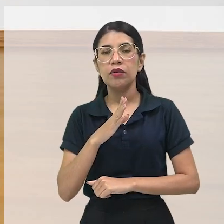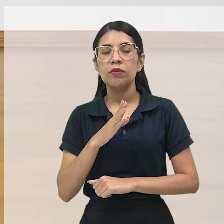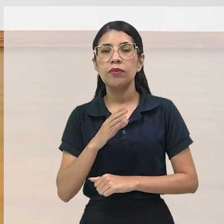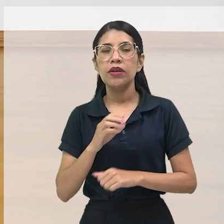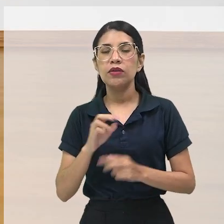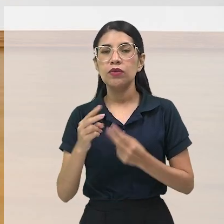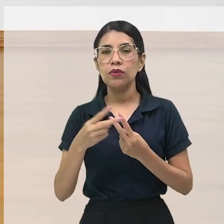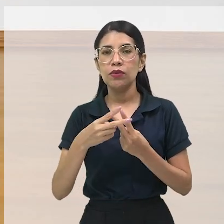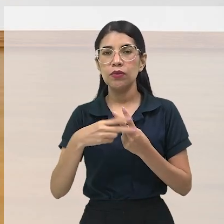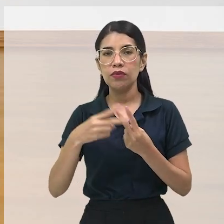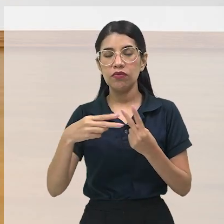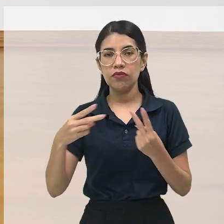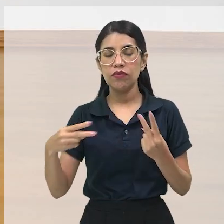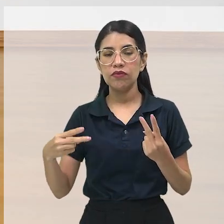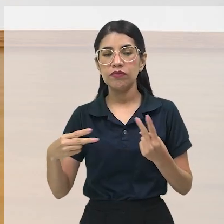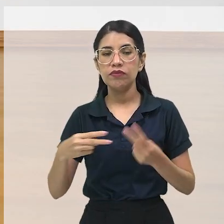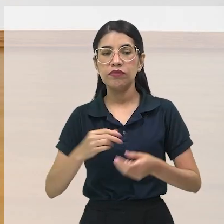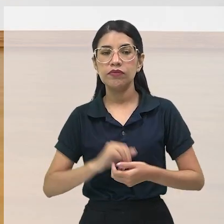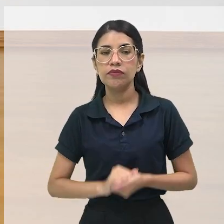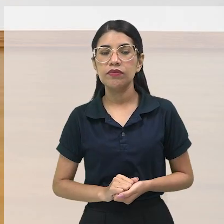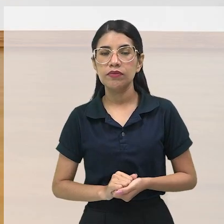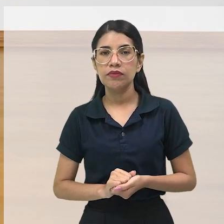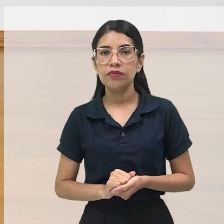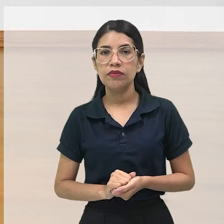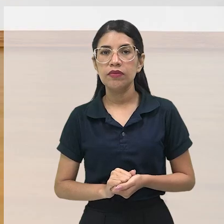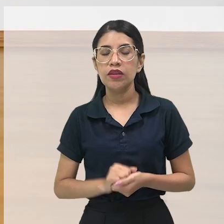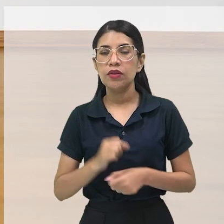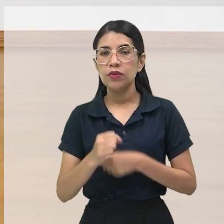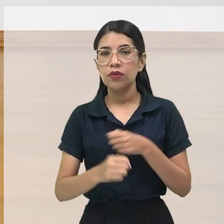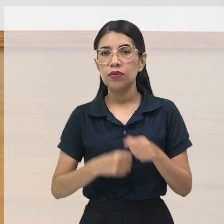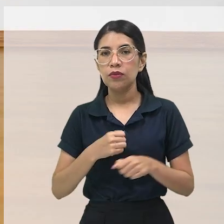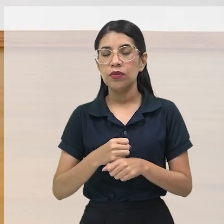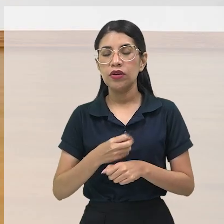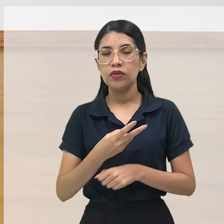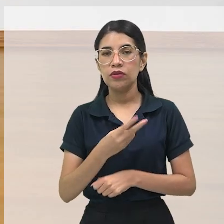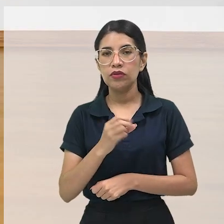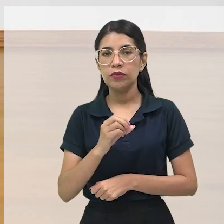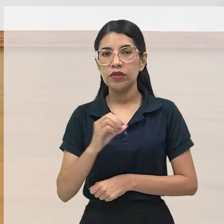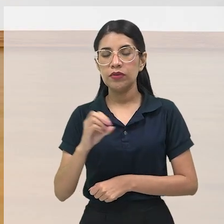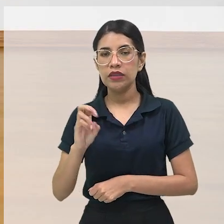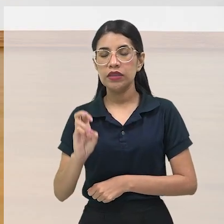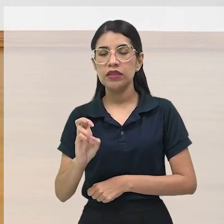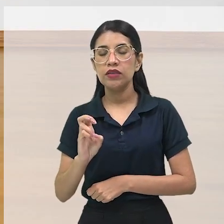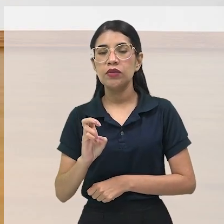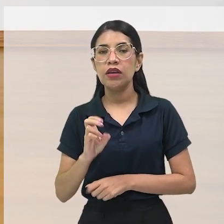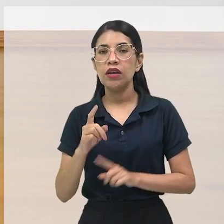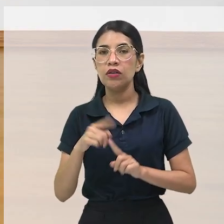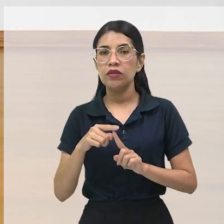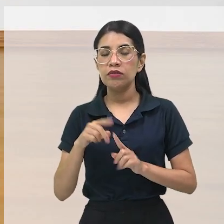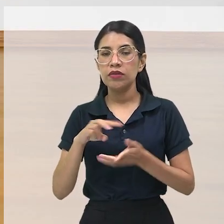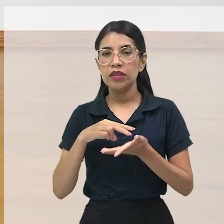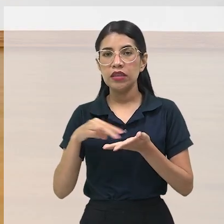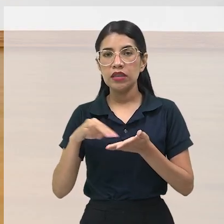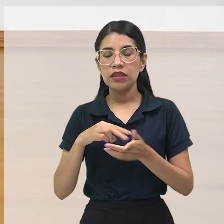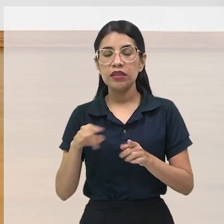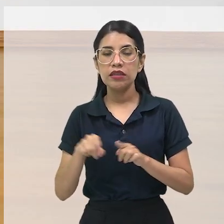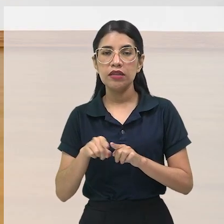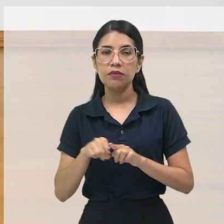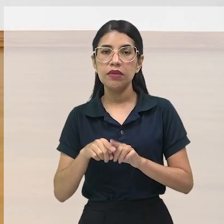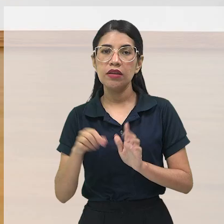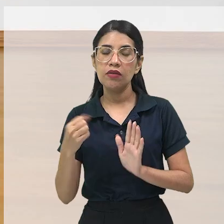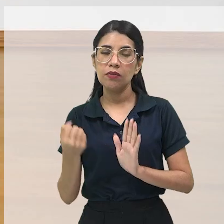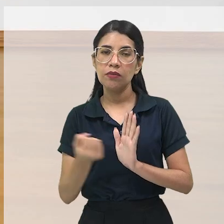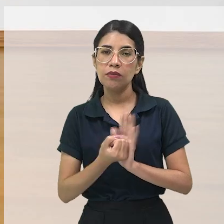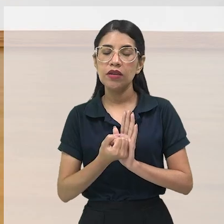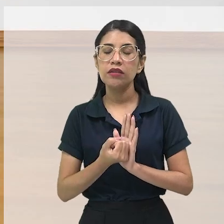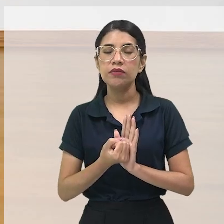do Patrimônio Histórico e Artístico Nacional em 2005. O jongo, ele também é um